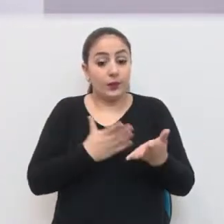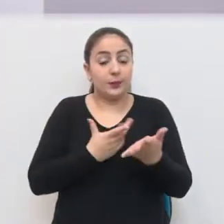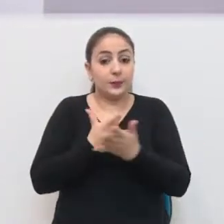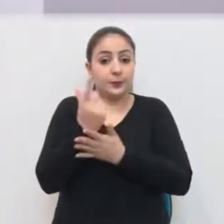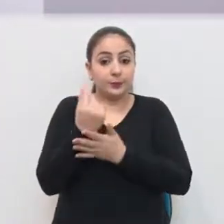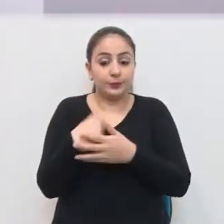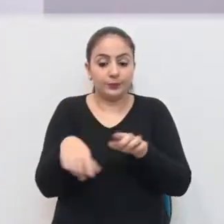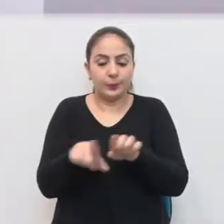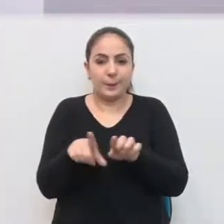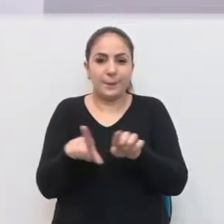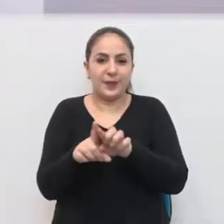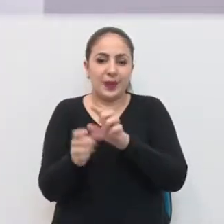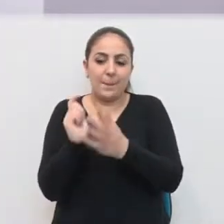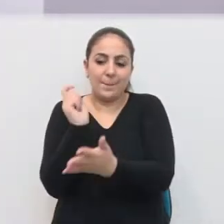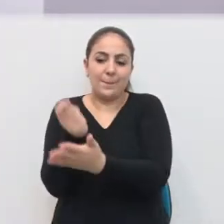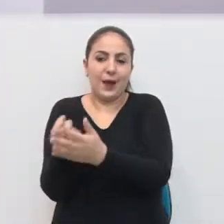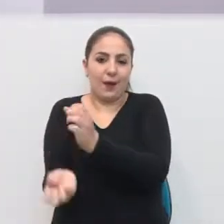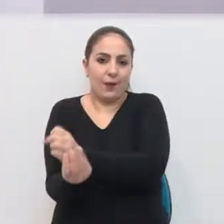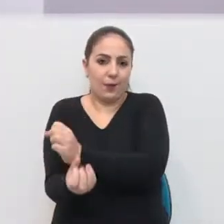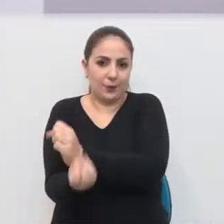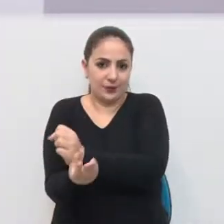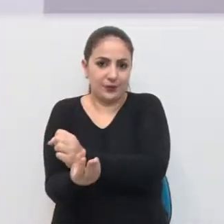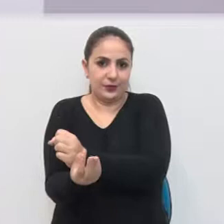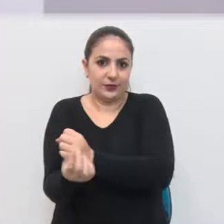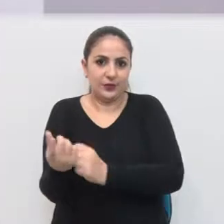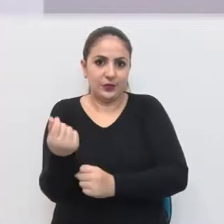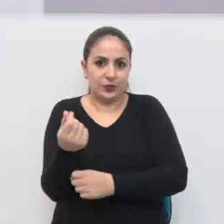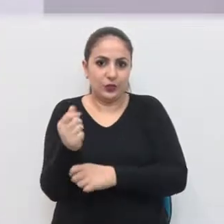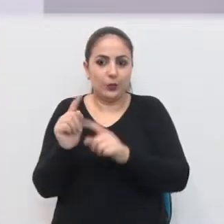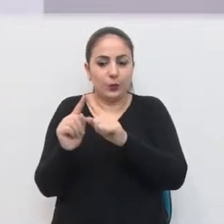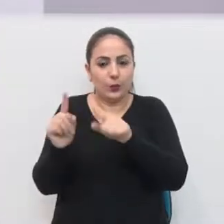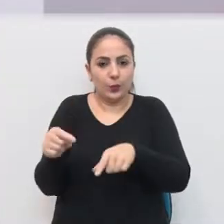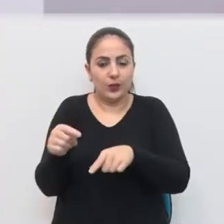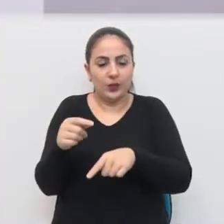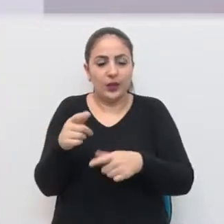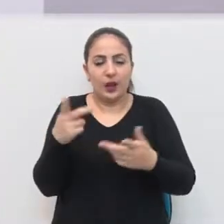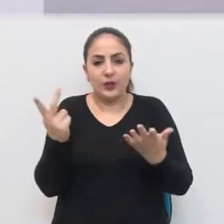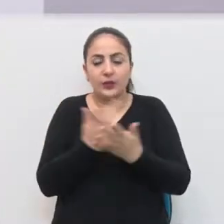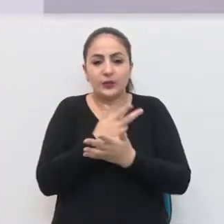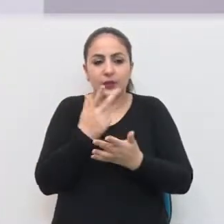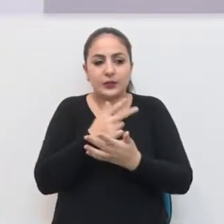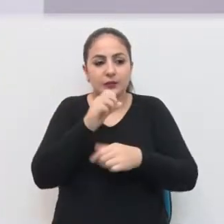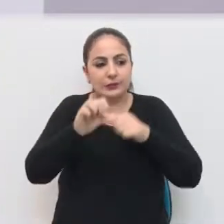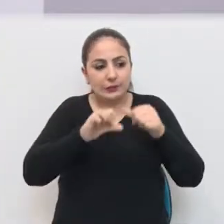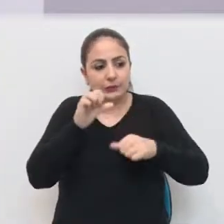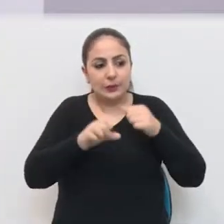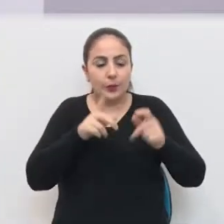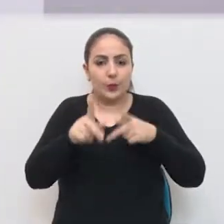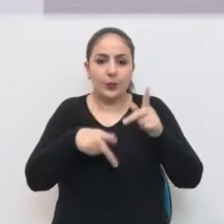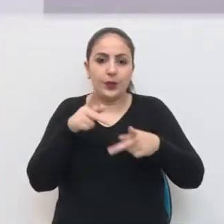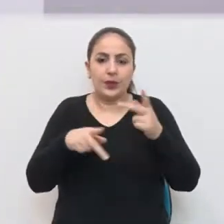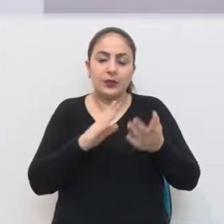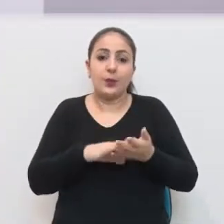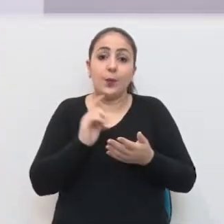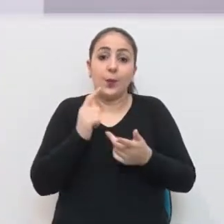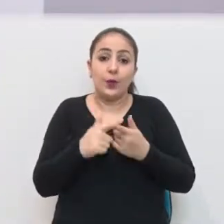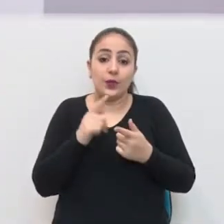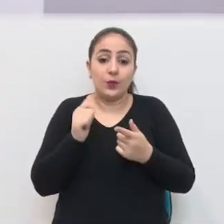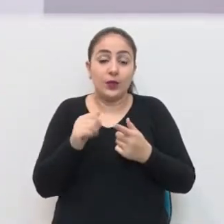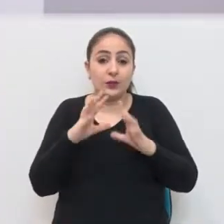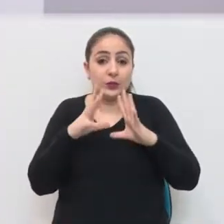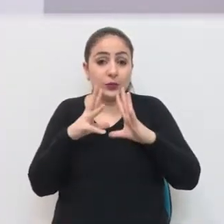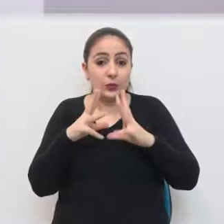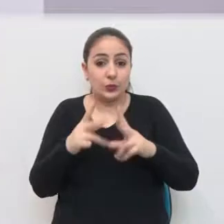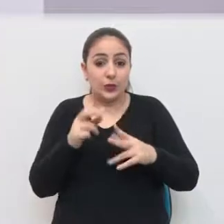pela compra até e propina de dinheiro puro, que aí acaba desvirtuando totalmente a soberania popular, já que as